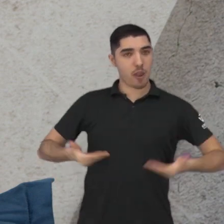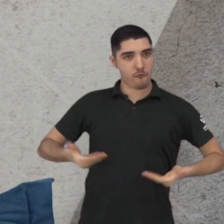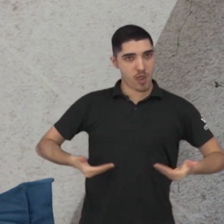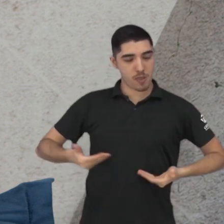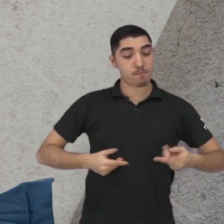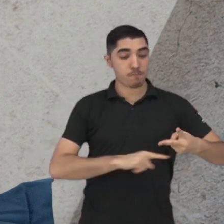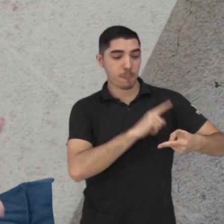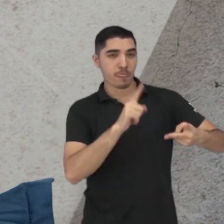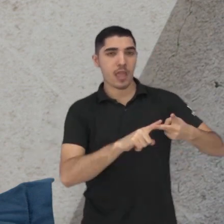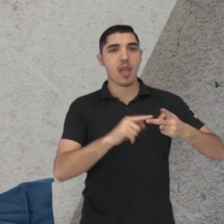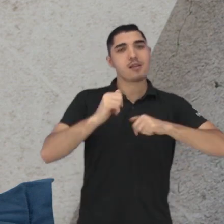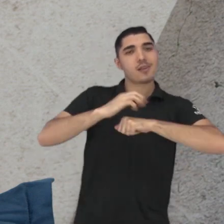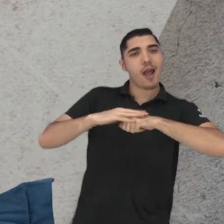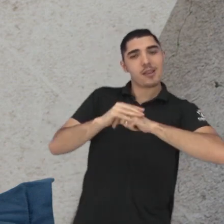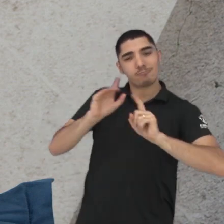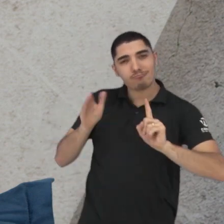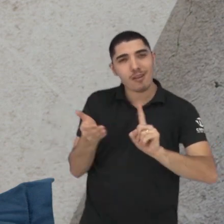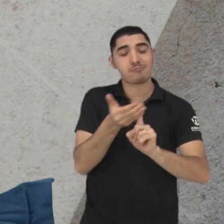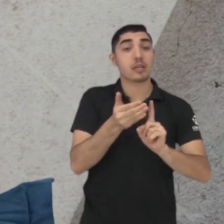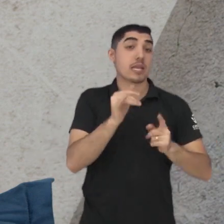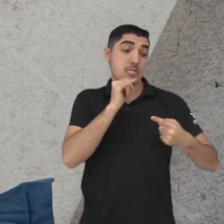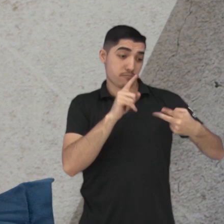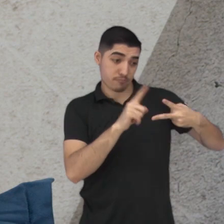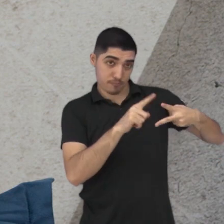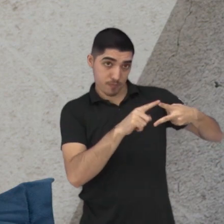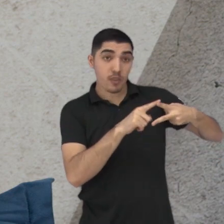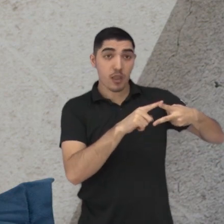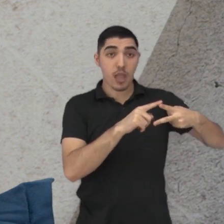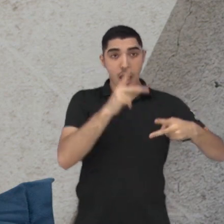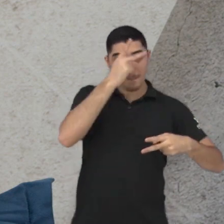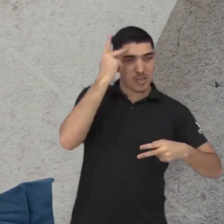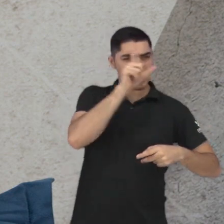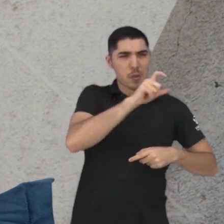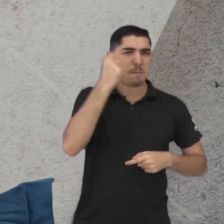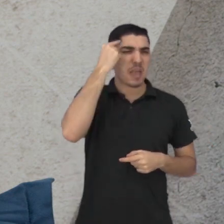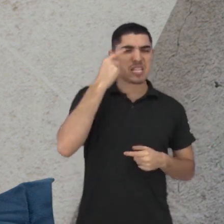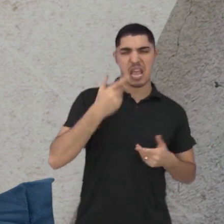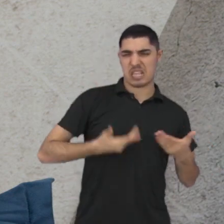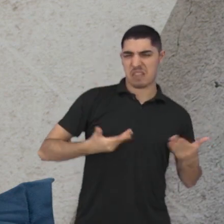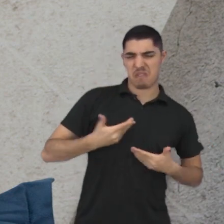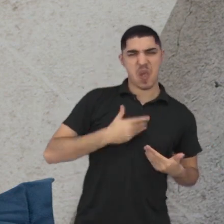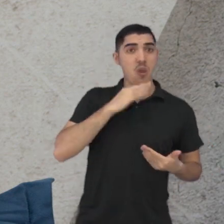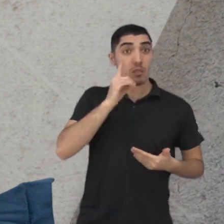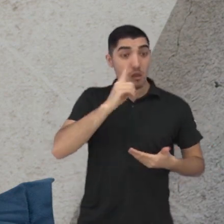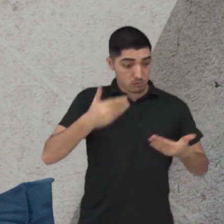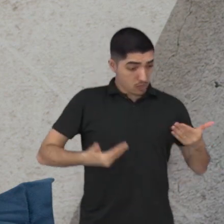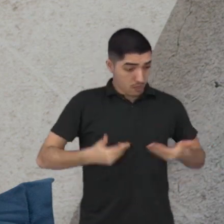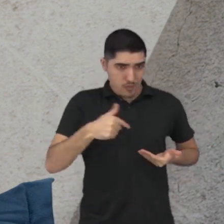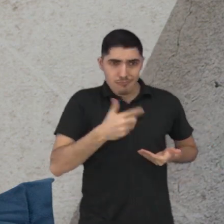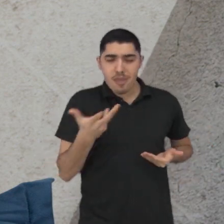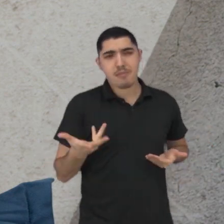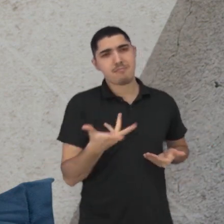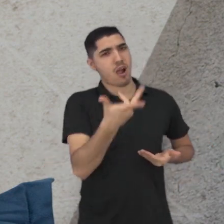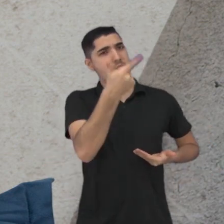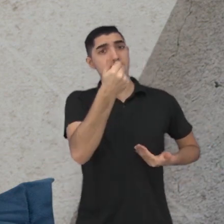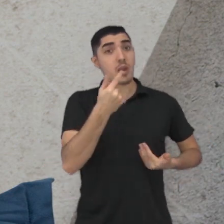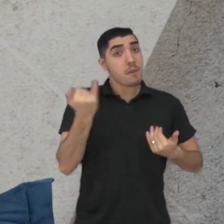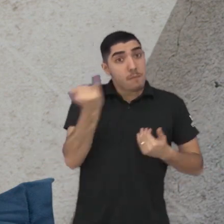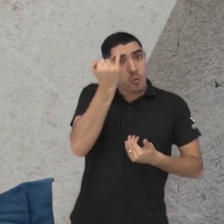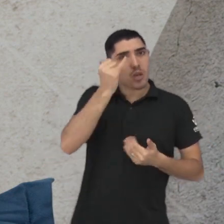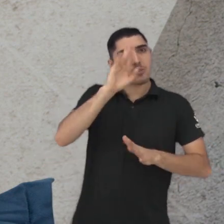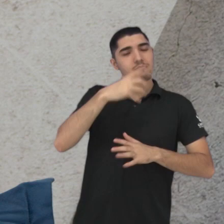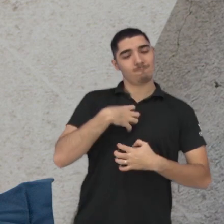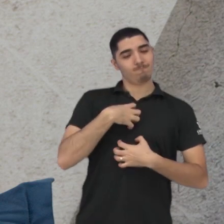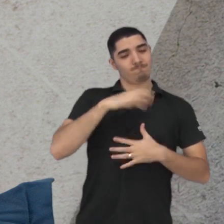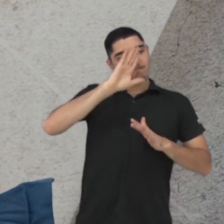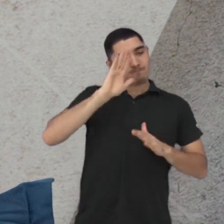O servir, ele está totalmente ligado, né? Eu sei que às vezes as pessoas têm uma ideia errada do servir, mas o servir é muito nobre, né? Servir as pessoas é